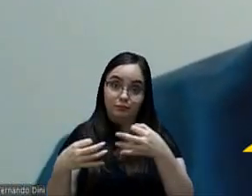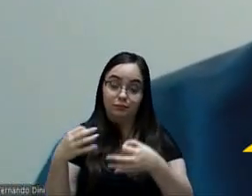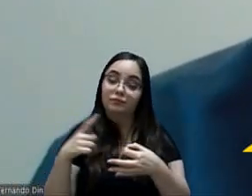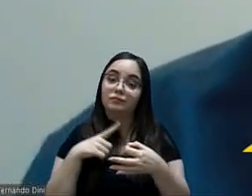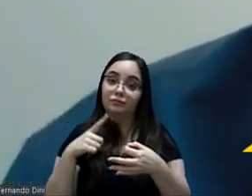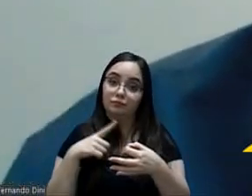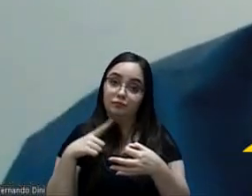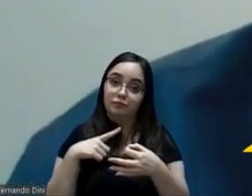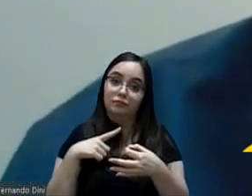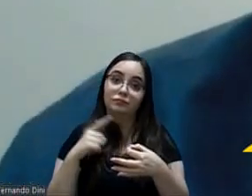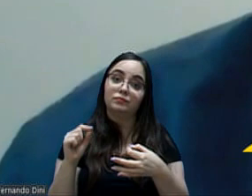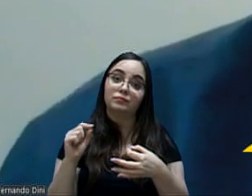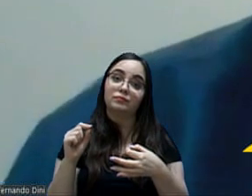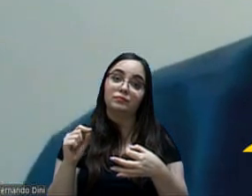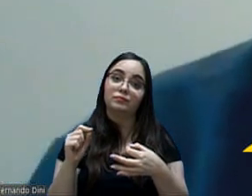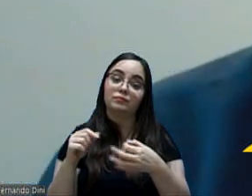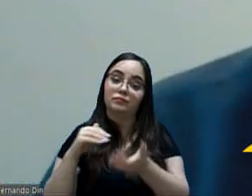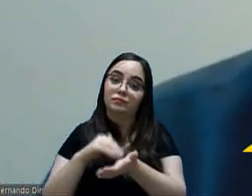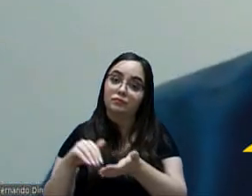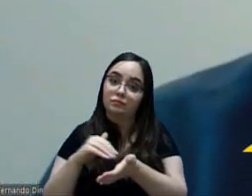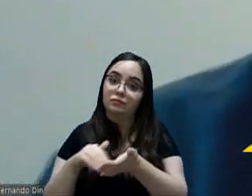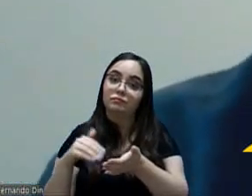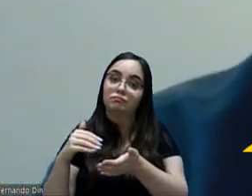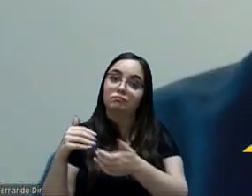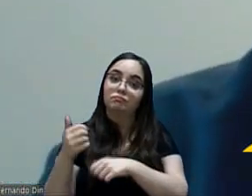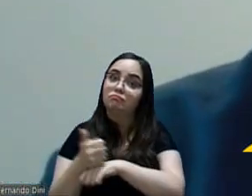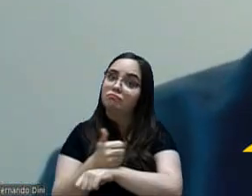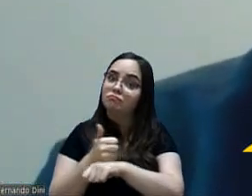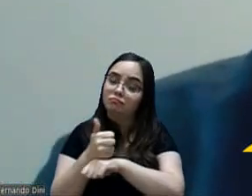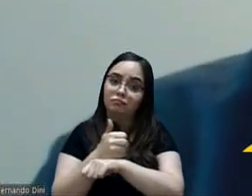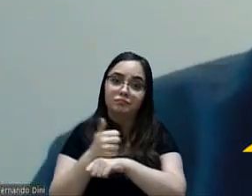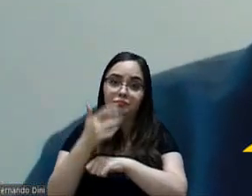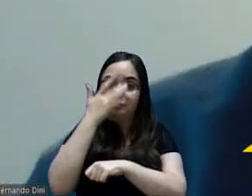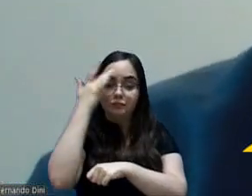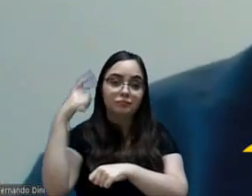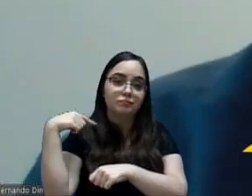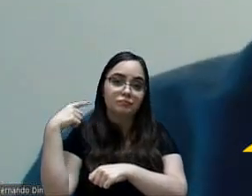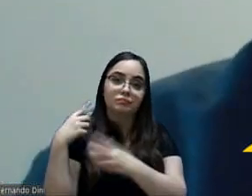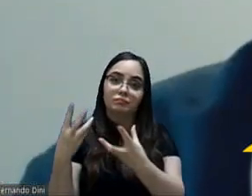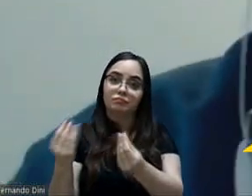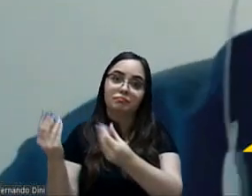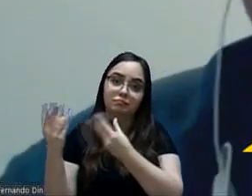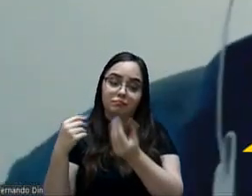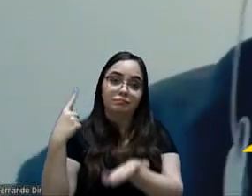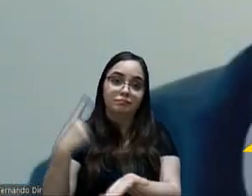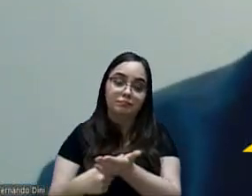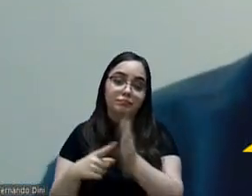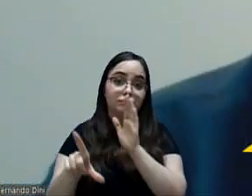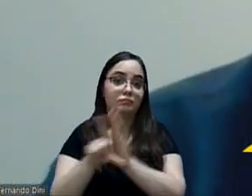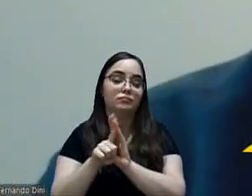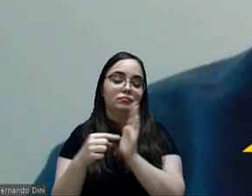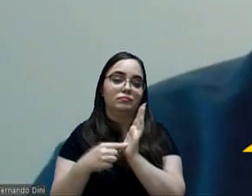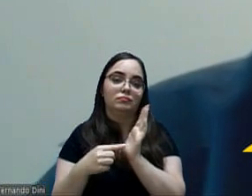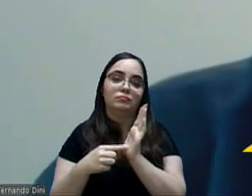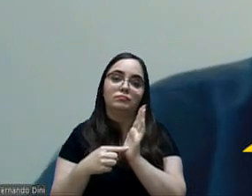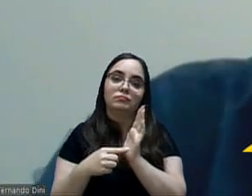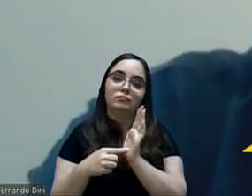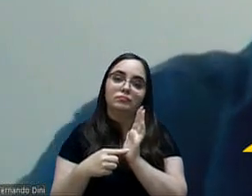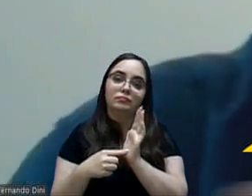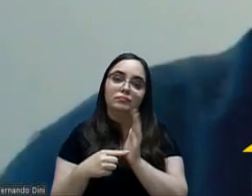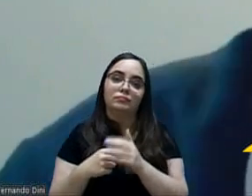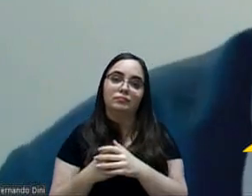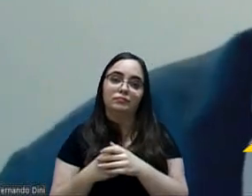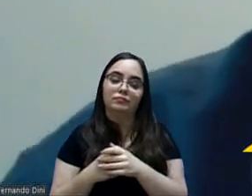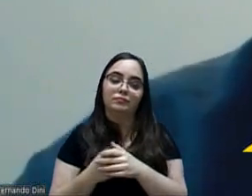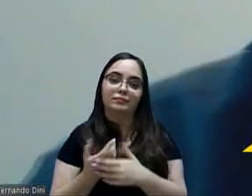existe uma secretaria jurídica altamente comprometida com a legalidade. Quero aqui salientar